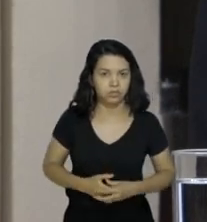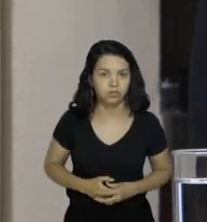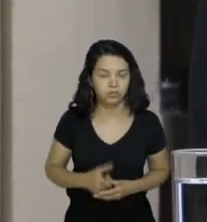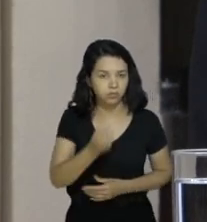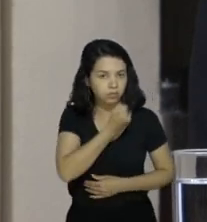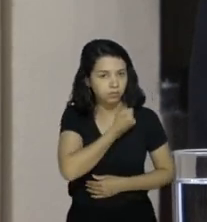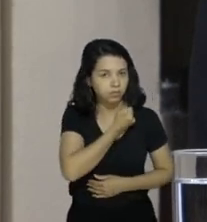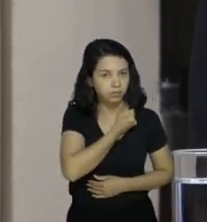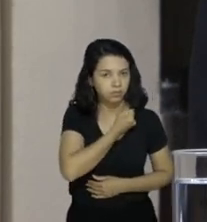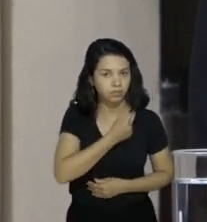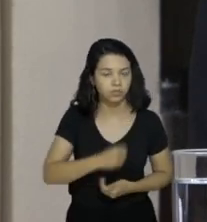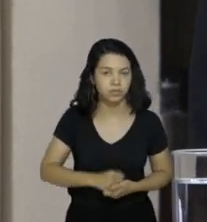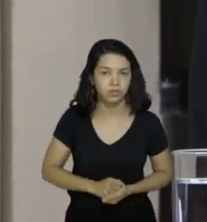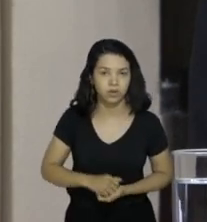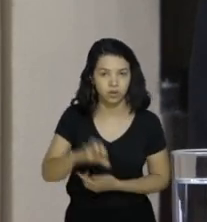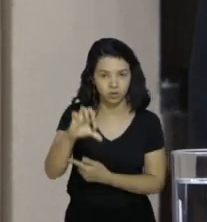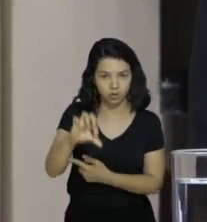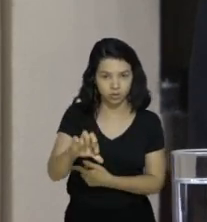números